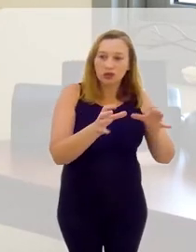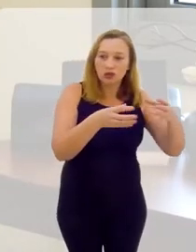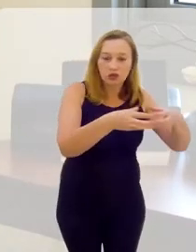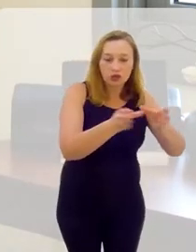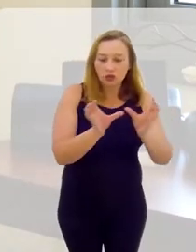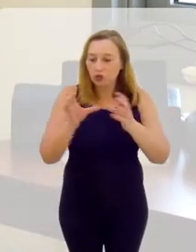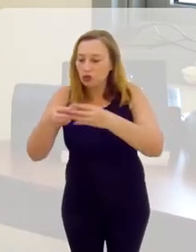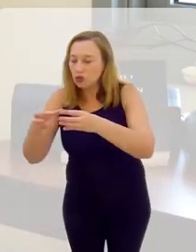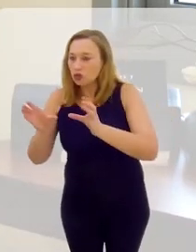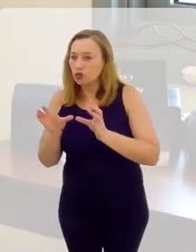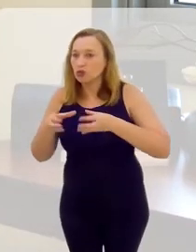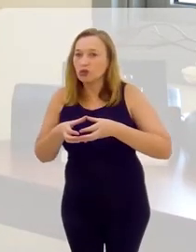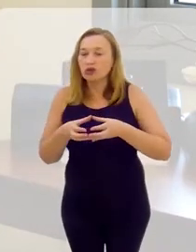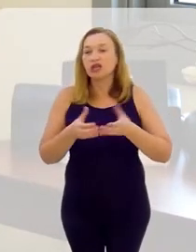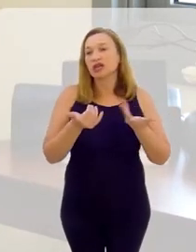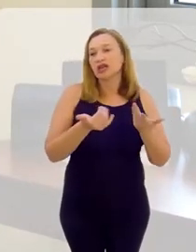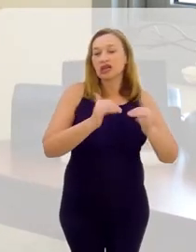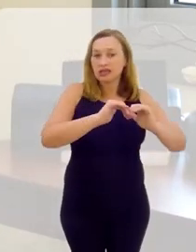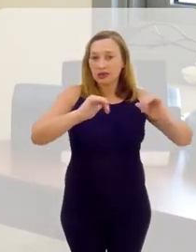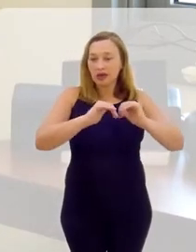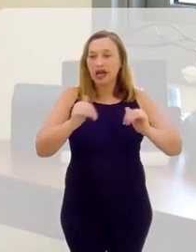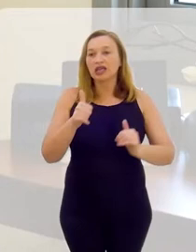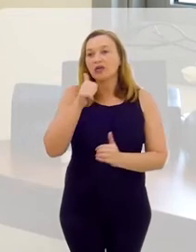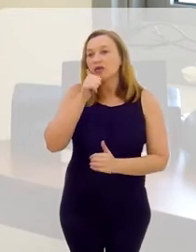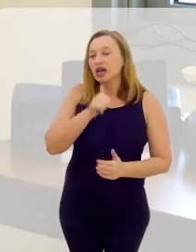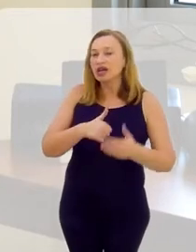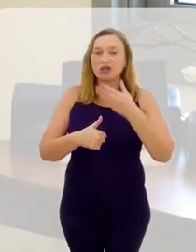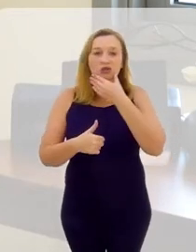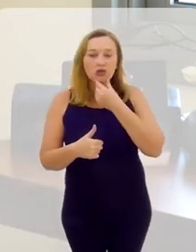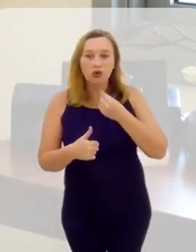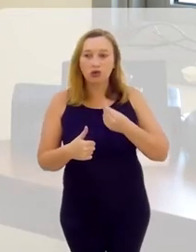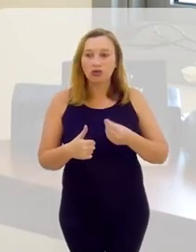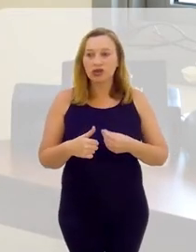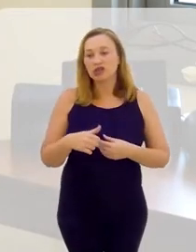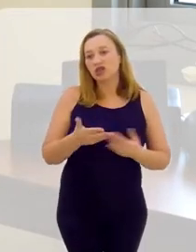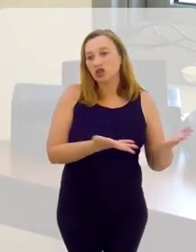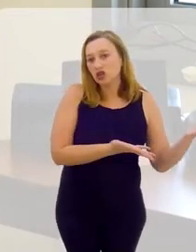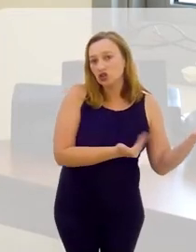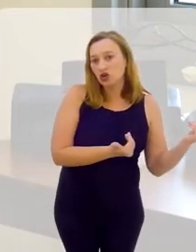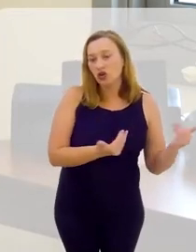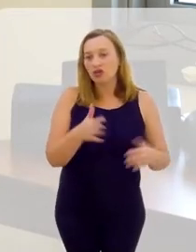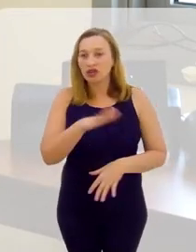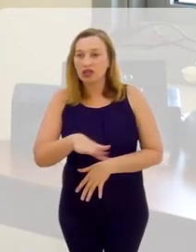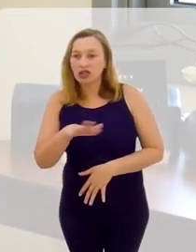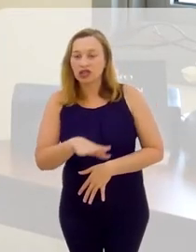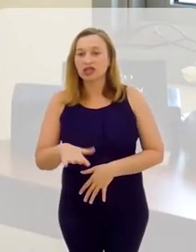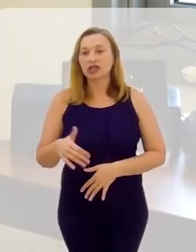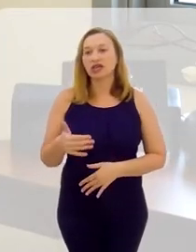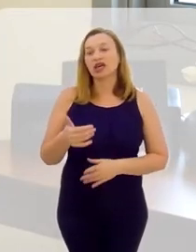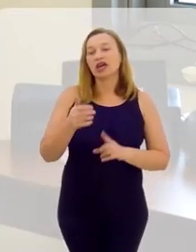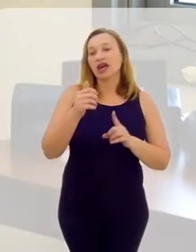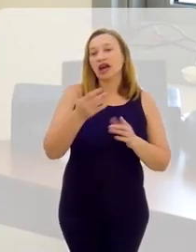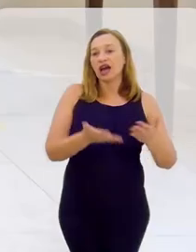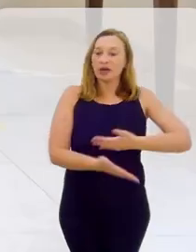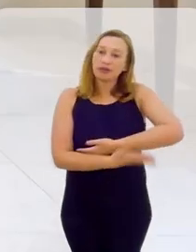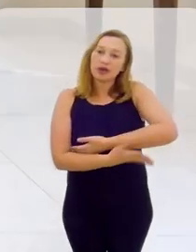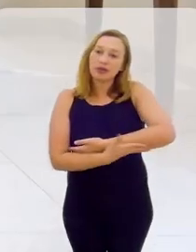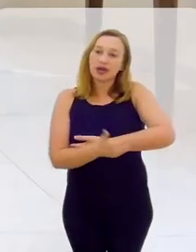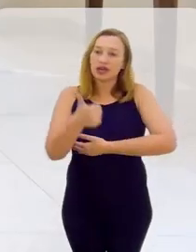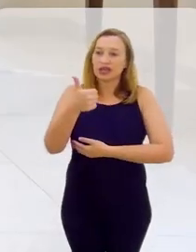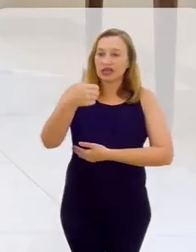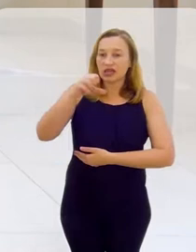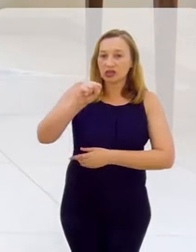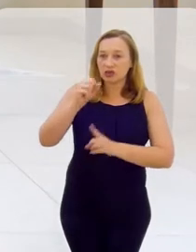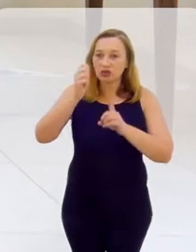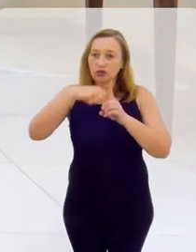separadas, né, por sexo, rapazes, moças, por idade. Essa criança, então, quando ela completa 18 meses, ela